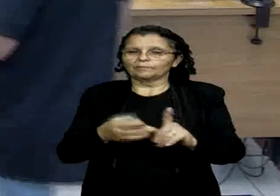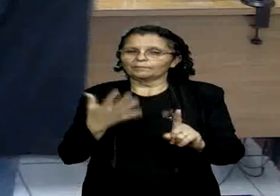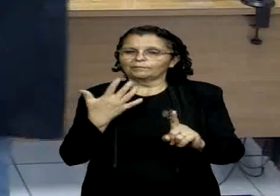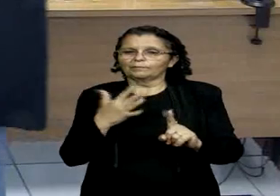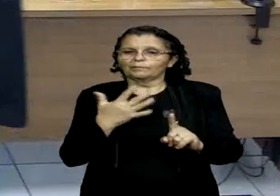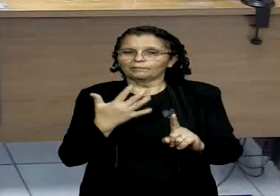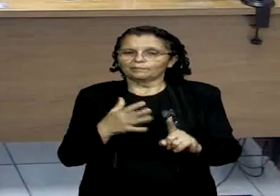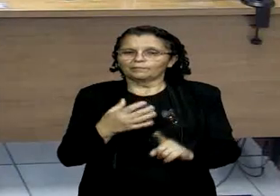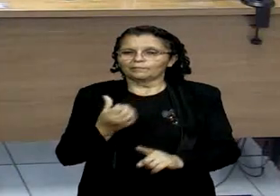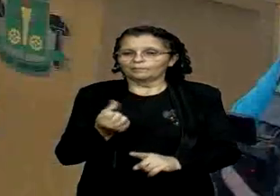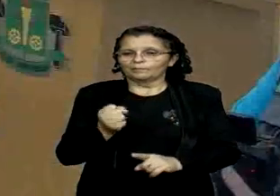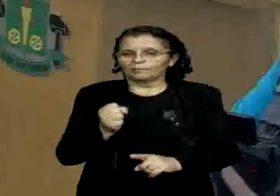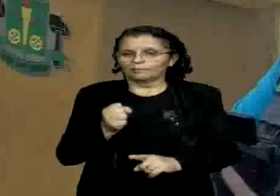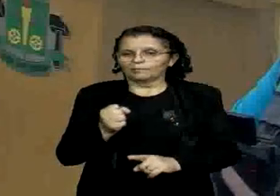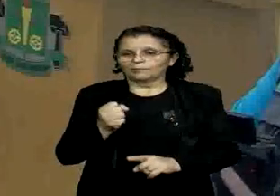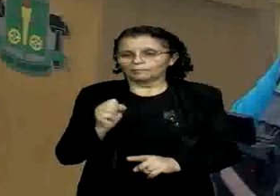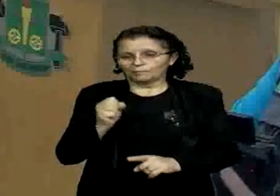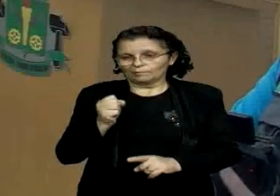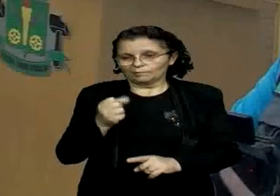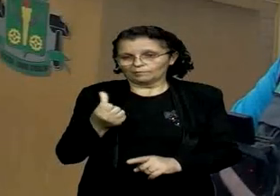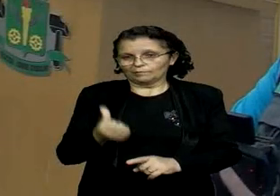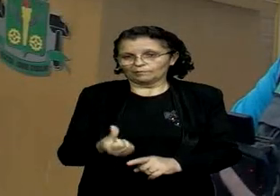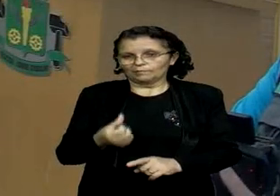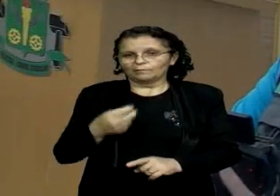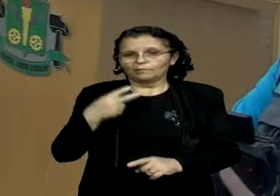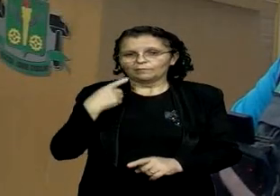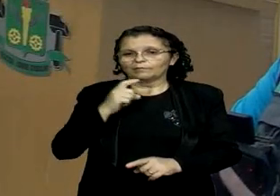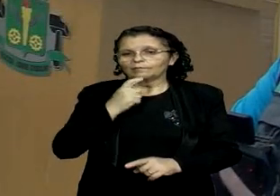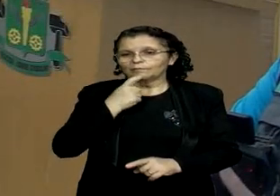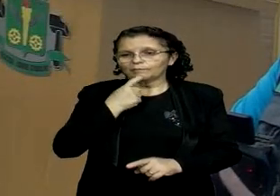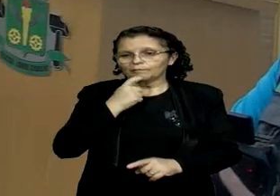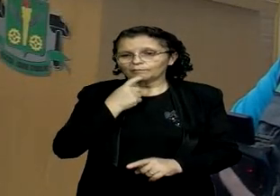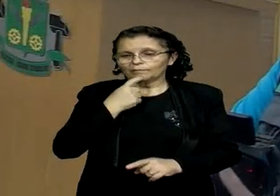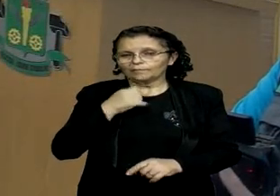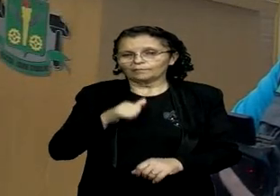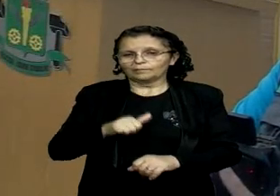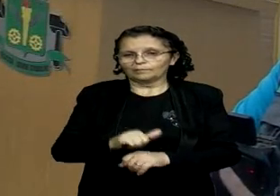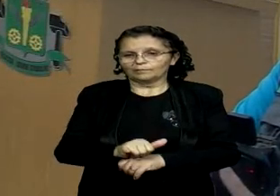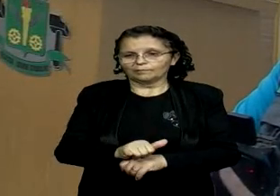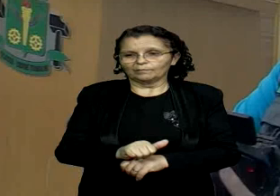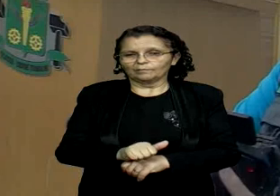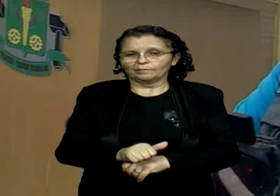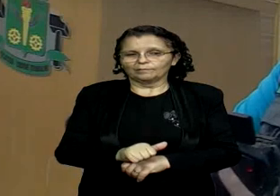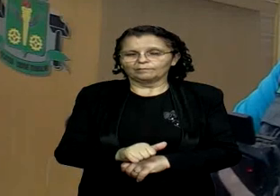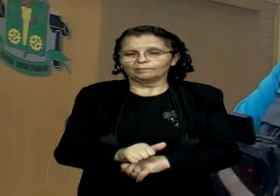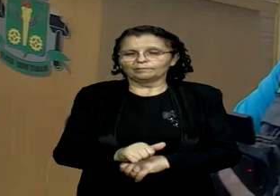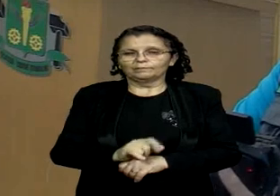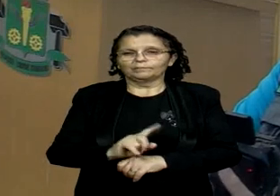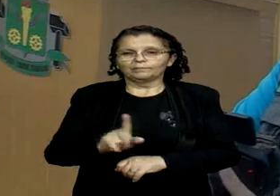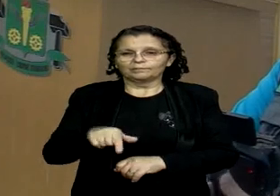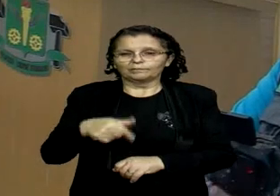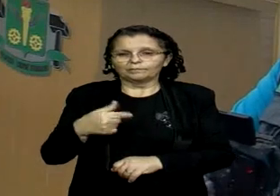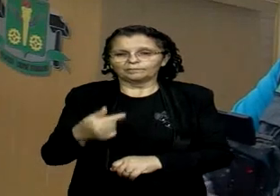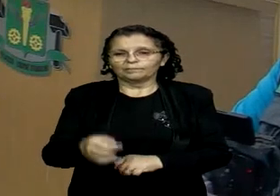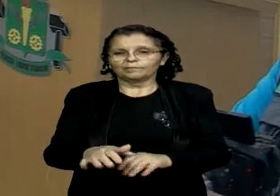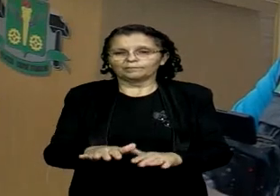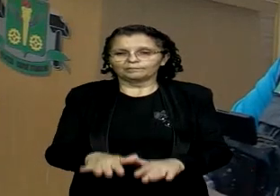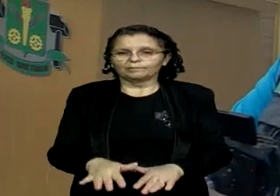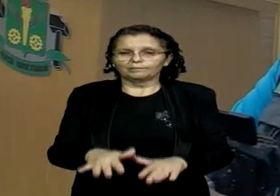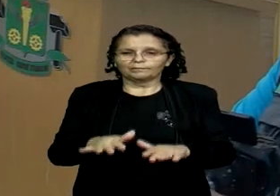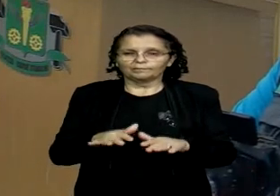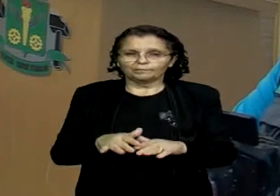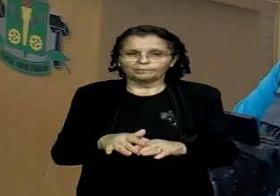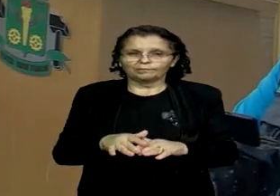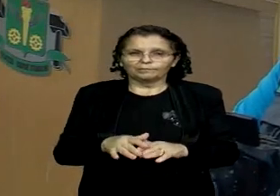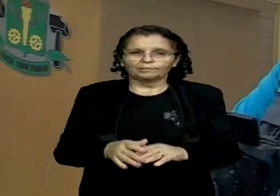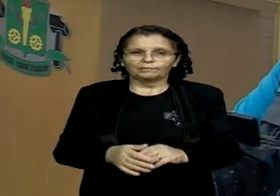número 86, de 2024, do vereador Batista, comunidade, vereador ausente. Na ausência do autor, será pautado na próxima